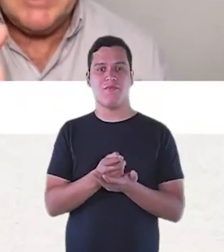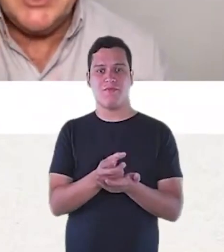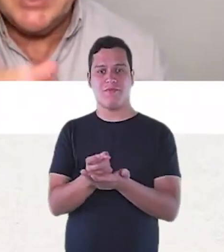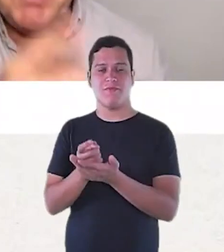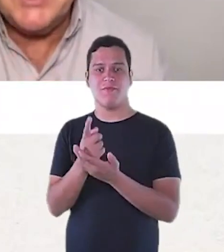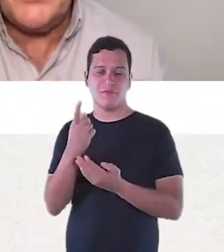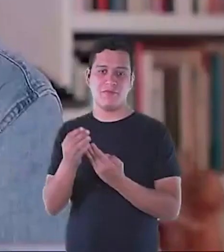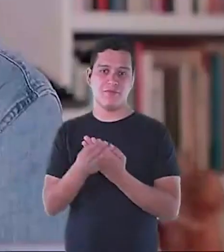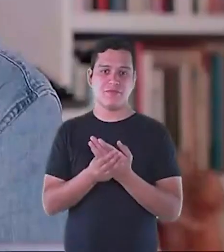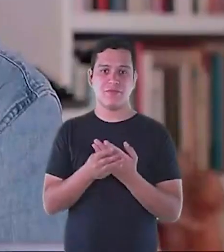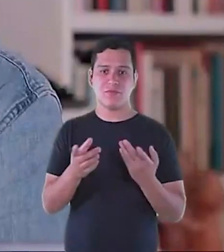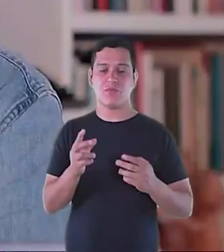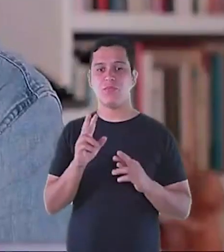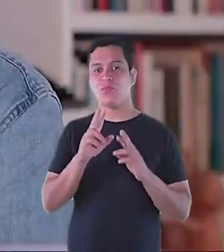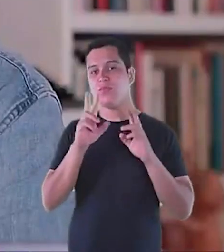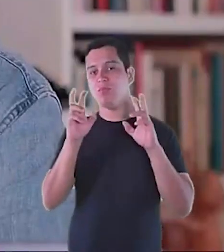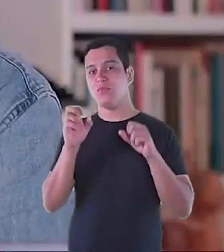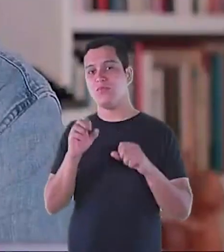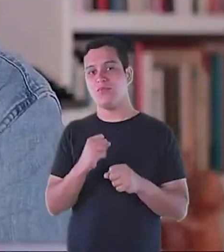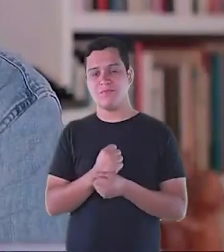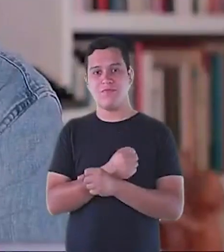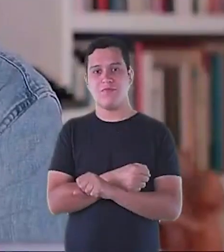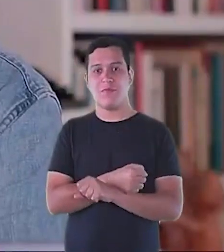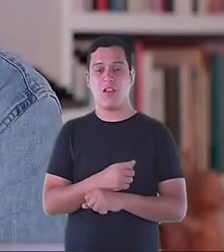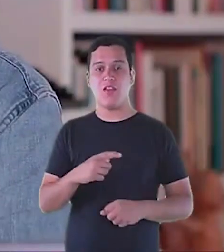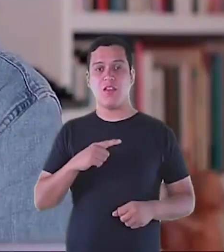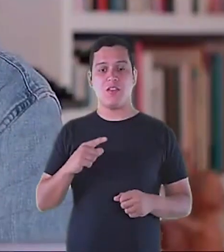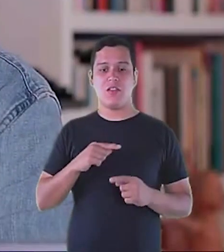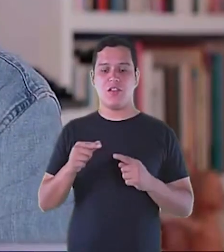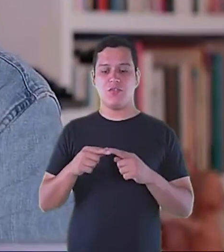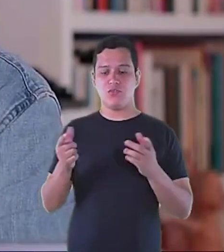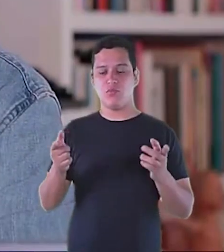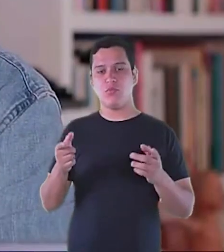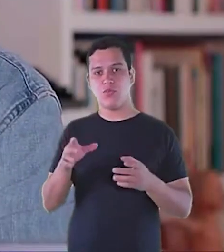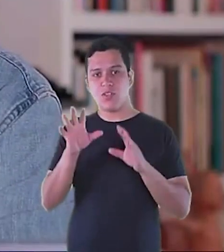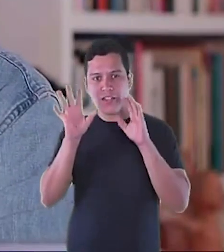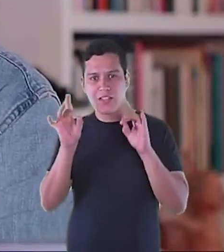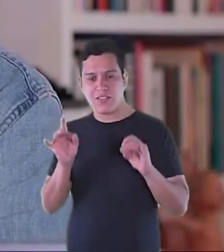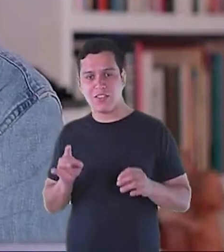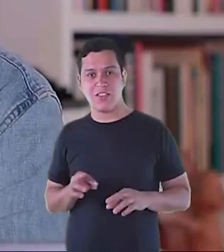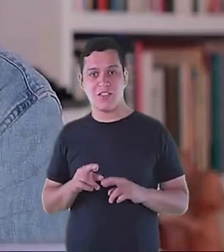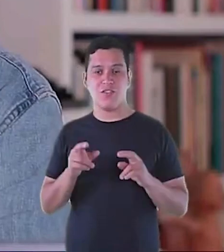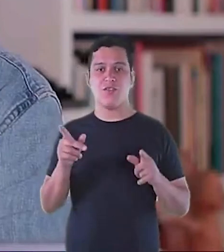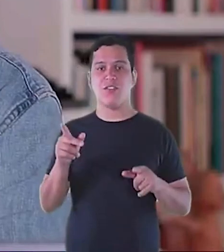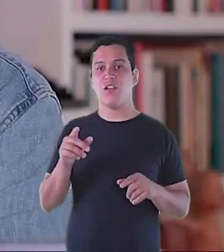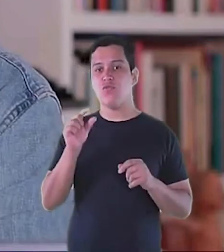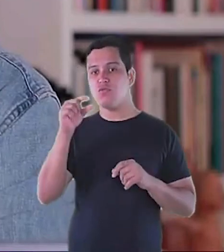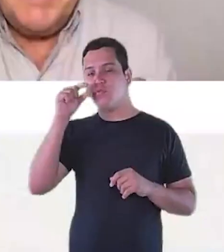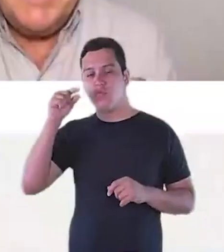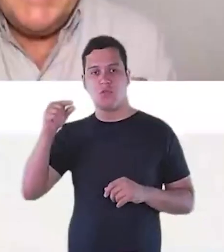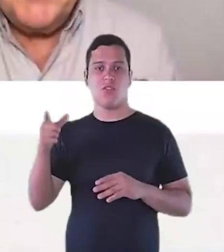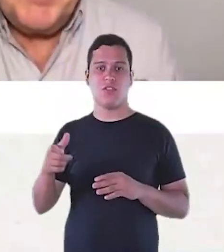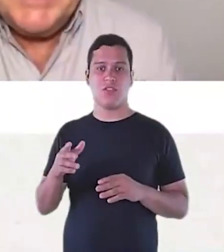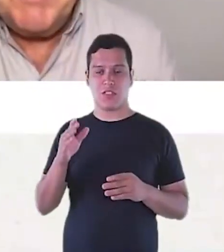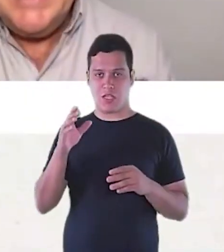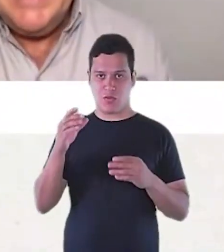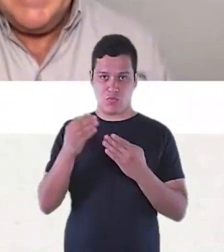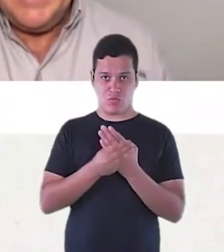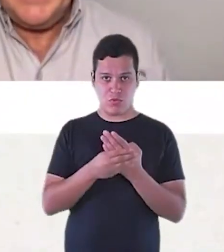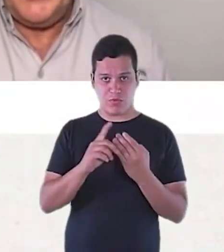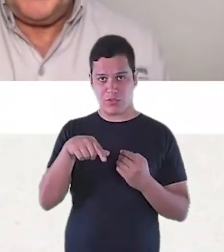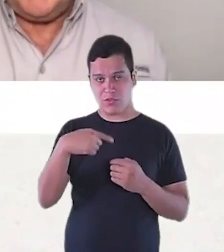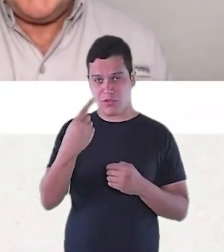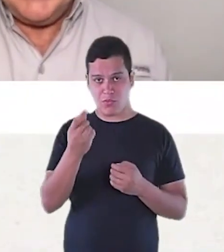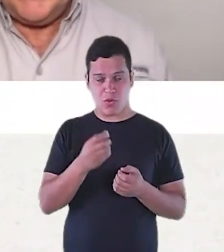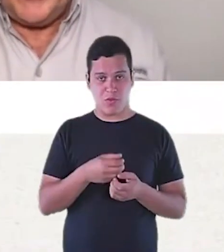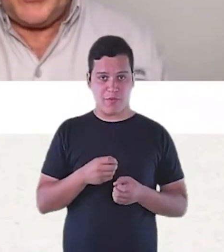usando fones de ouvido sem fio brancos e vestindo uma camisa de tom cinza claro. Ele está sentado em